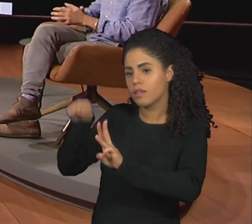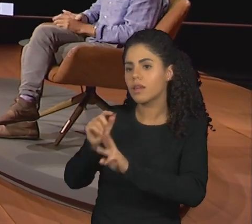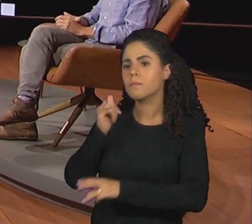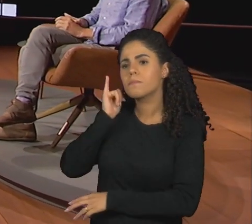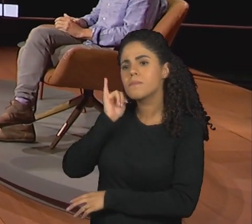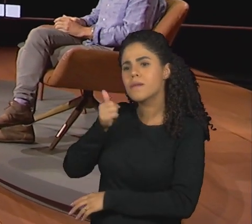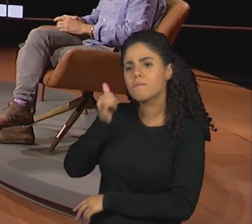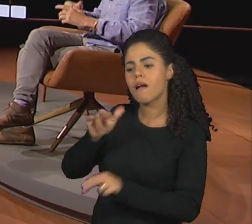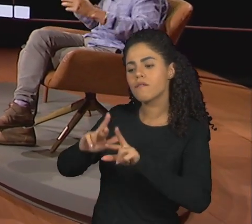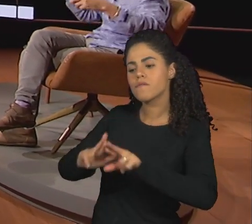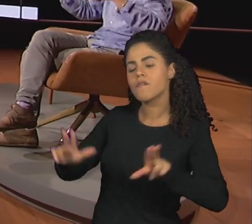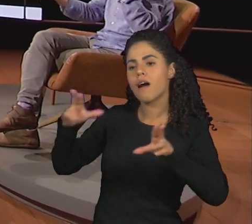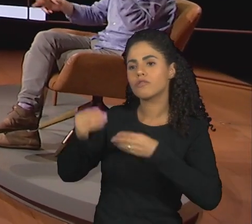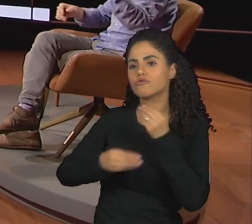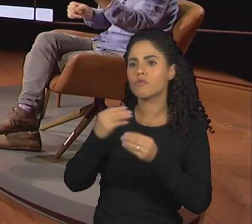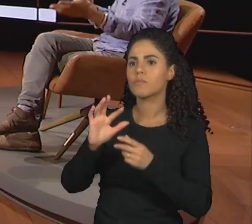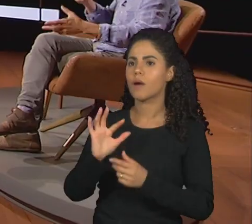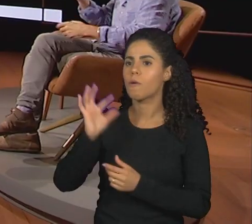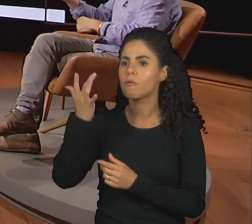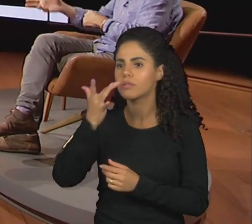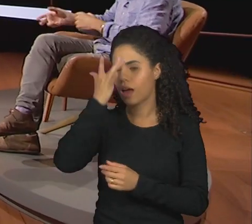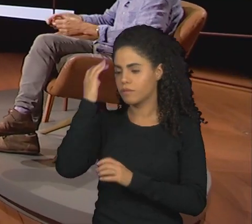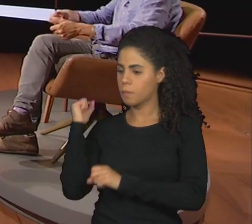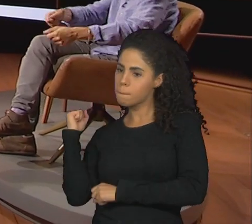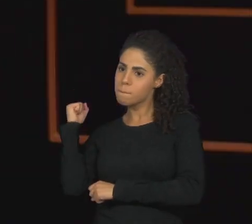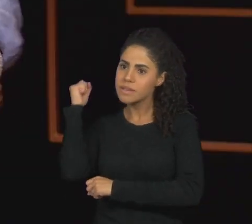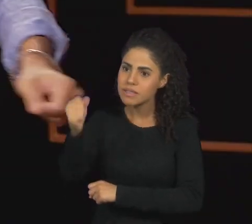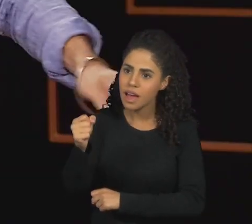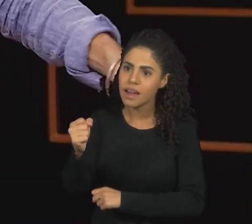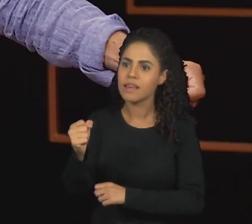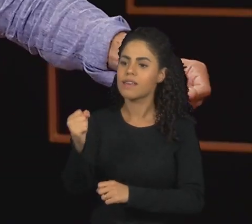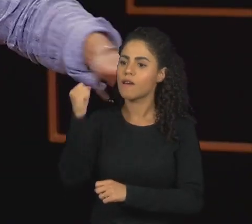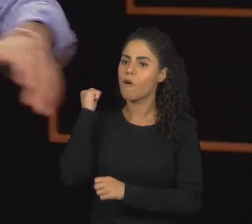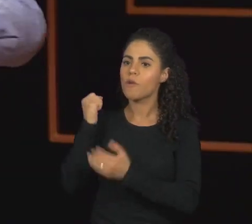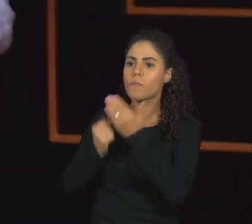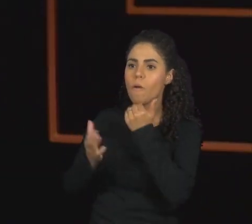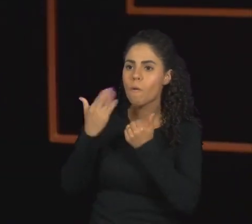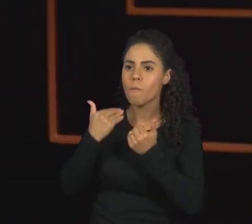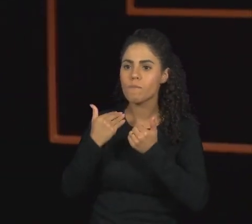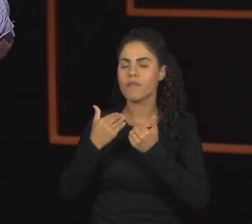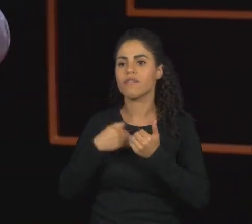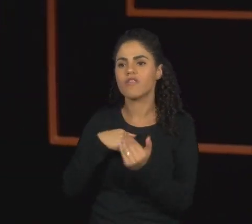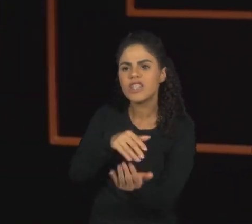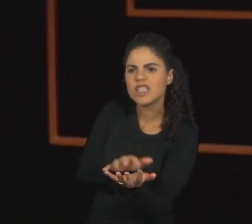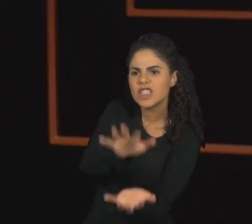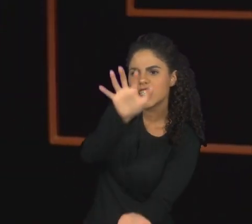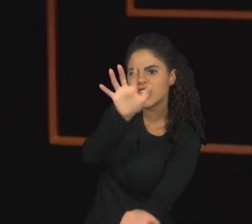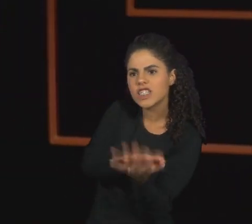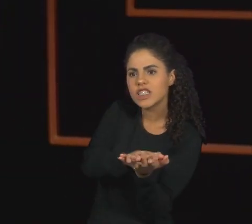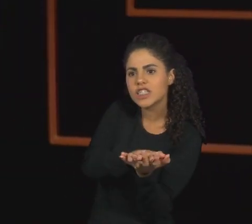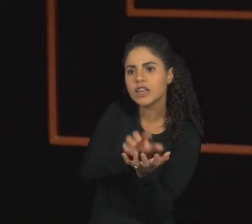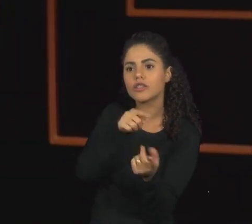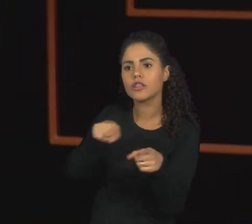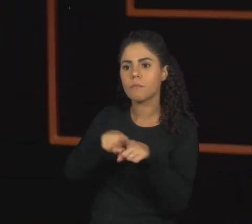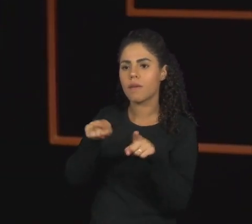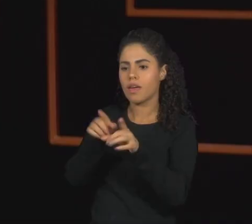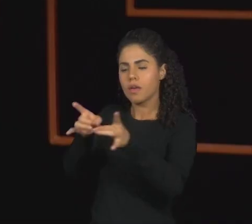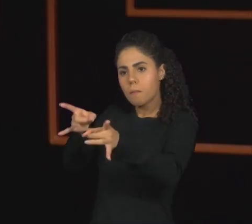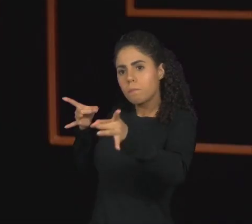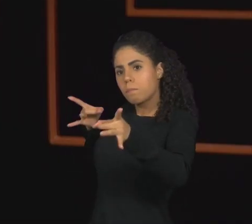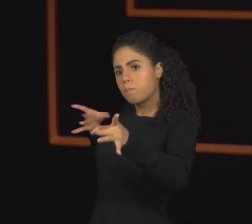muitas histórias das caçadas, das pescarias, trazia couro de jacaré, flechas. Então, aqui isso habitou